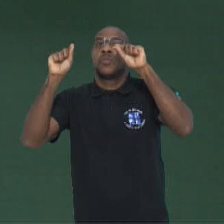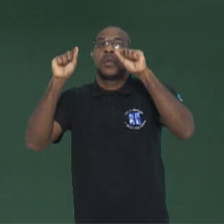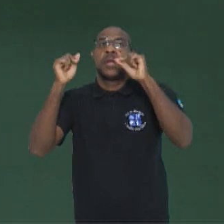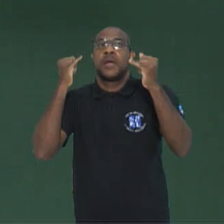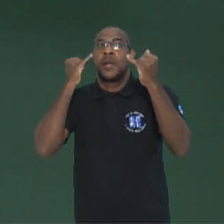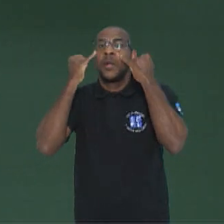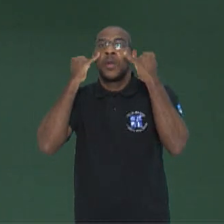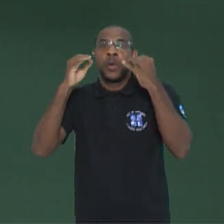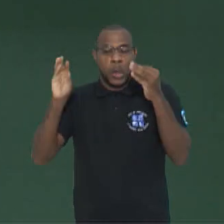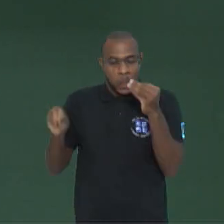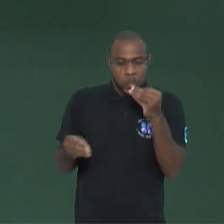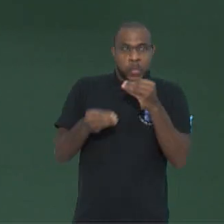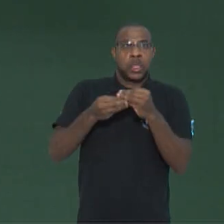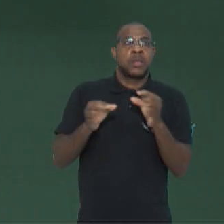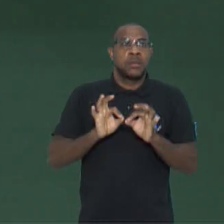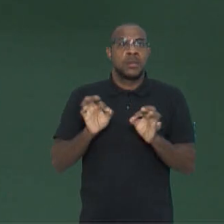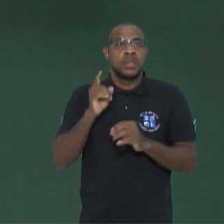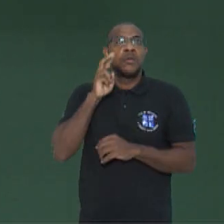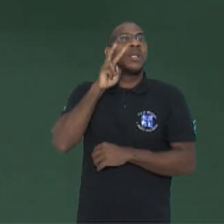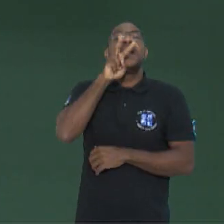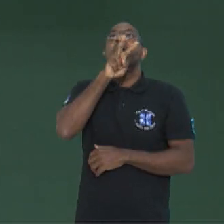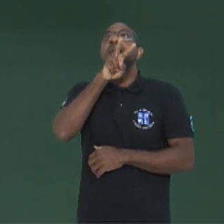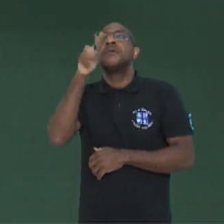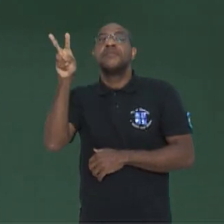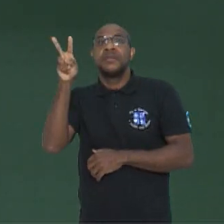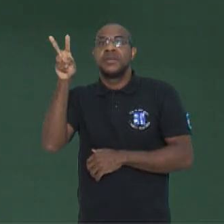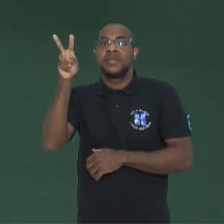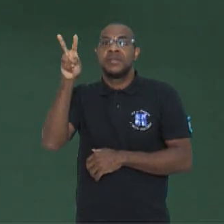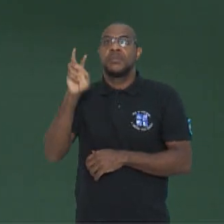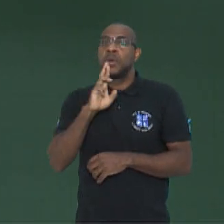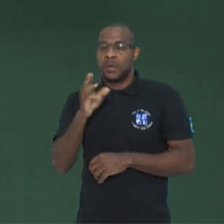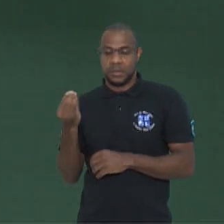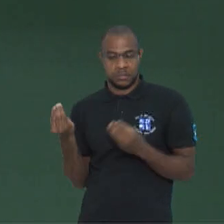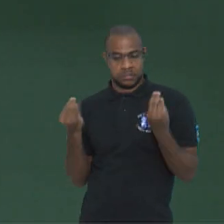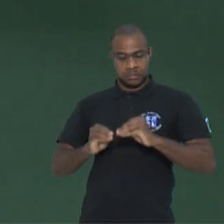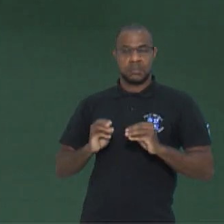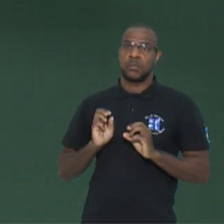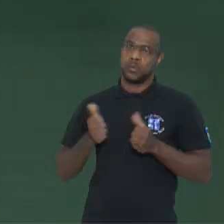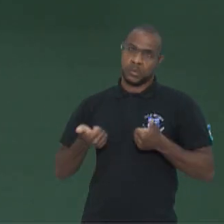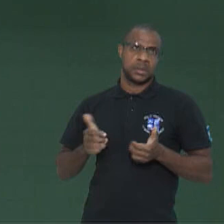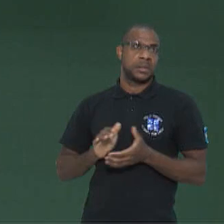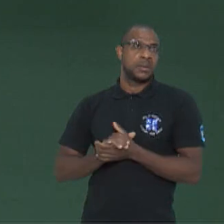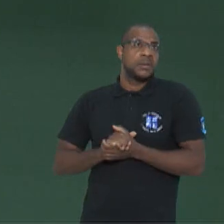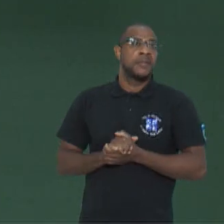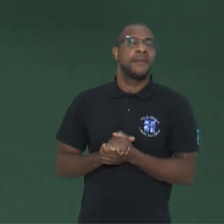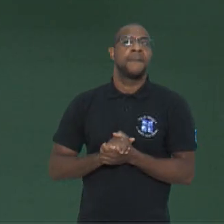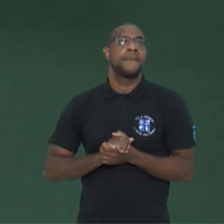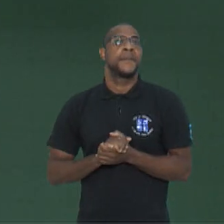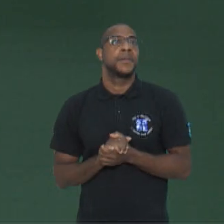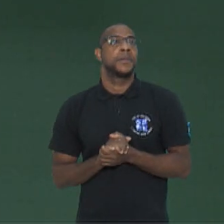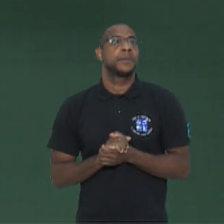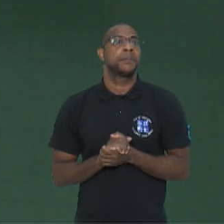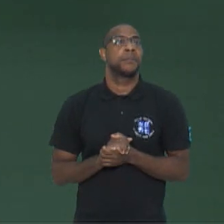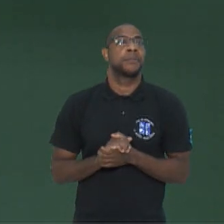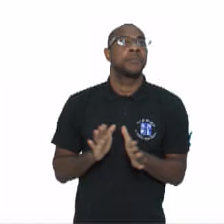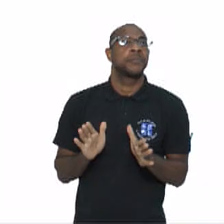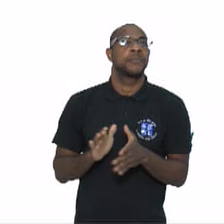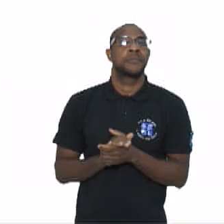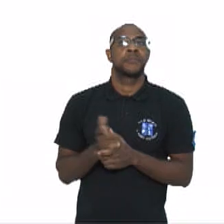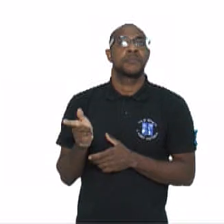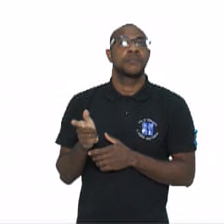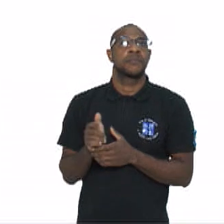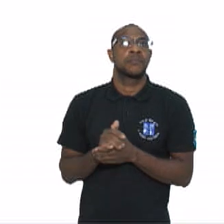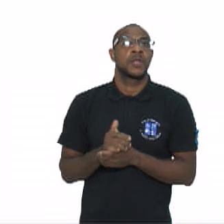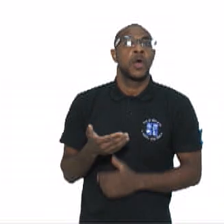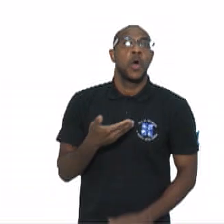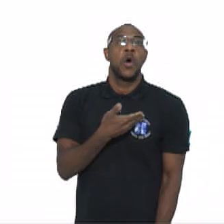vocês previamente viram, então se colocaram na resposta, tudo bem, tá? O governo do estado